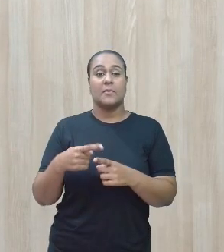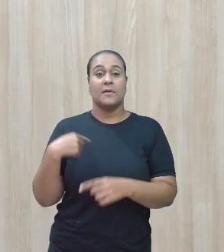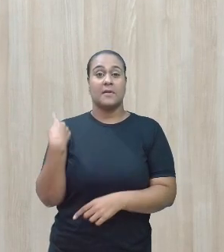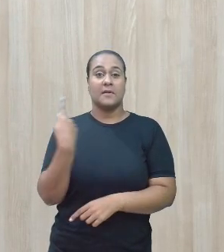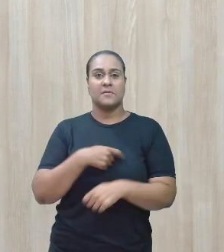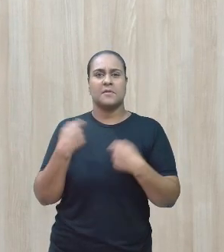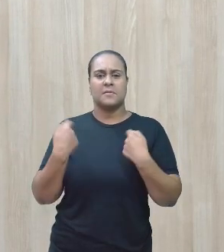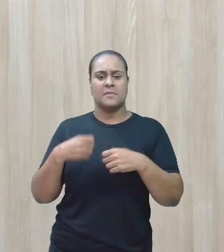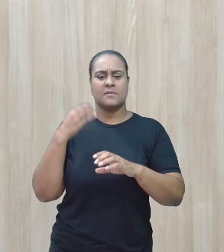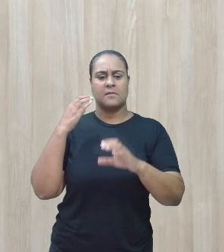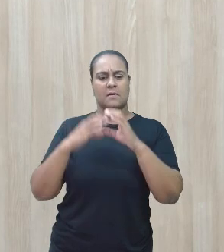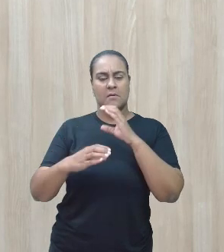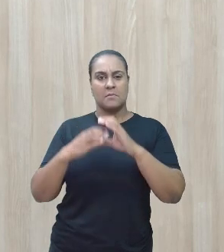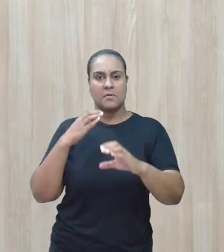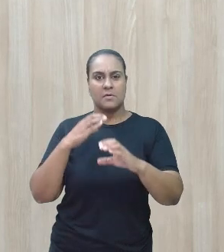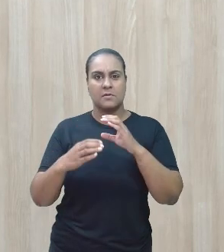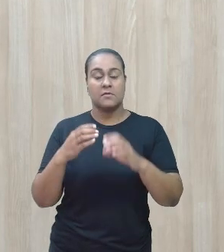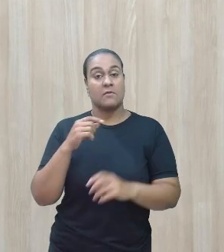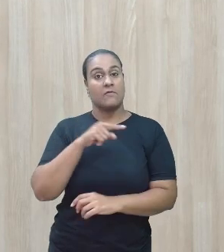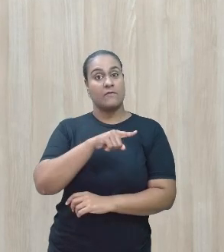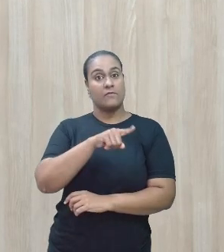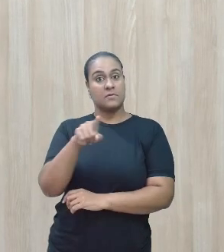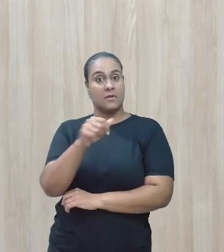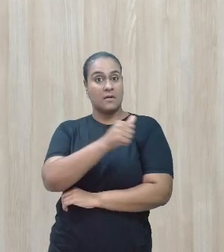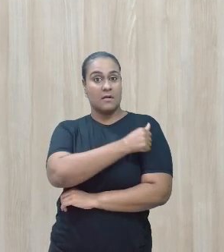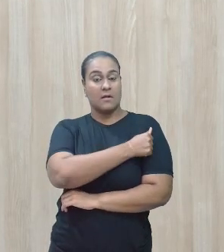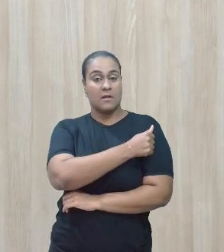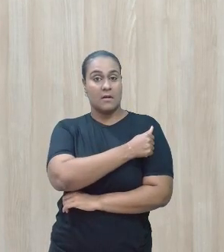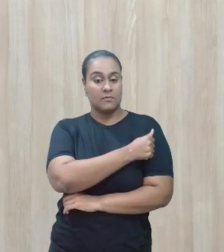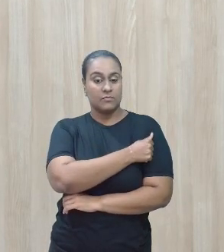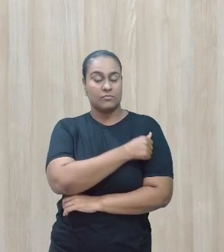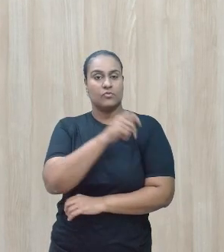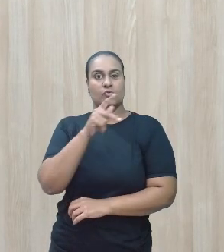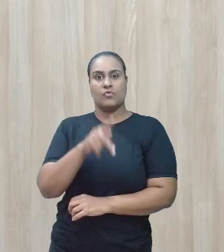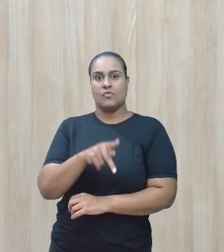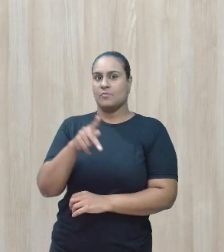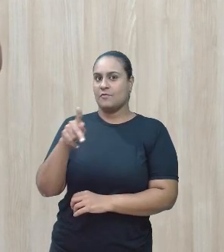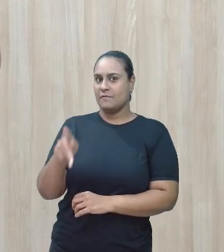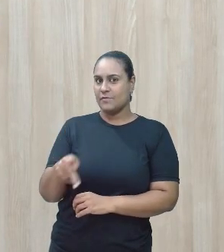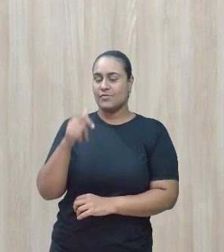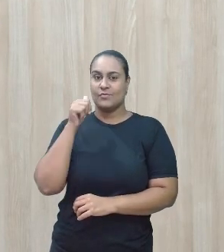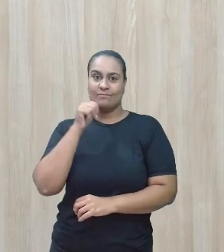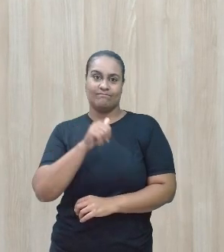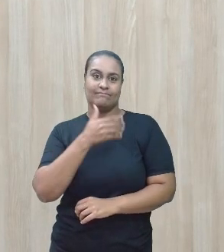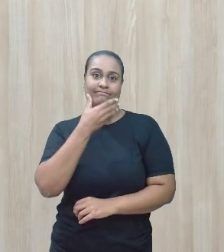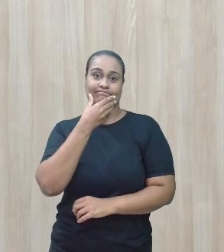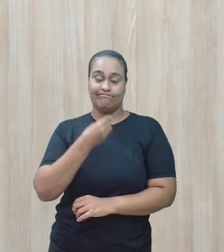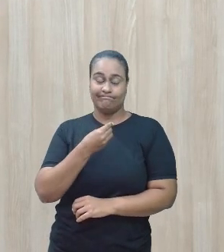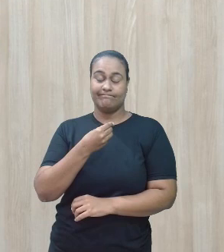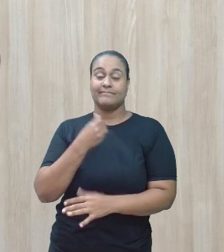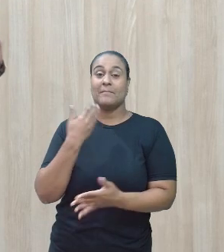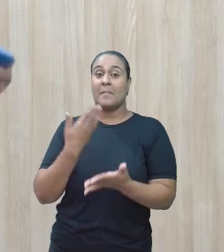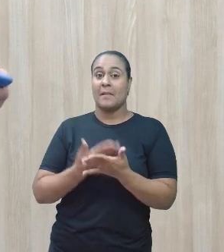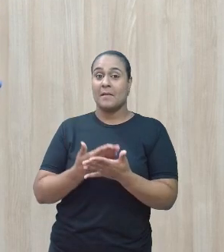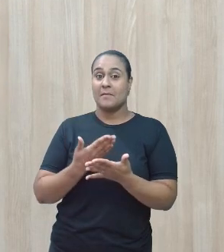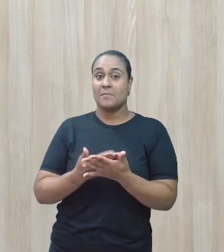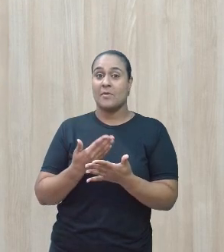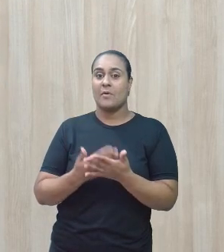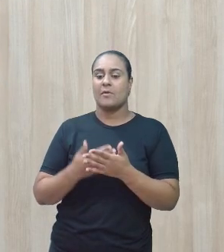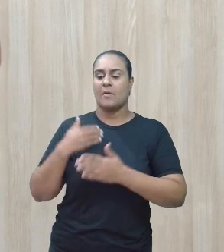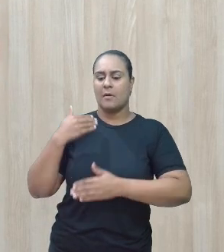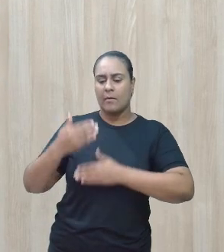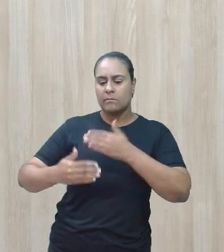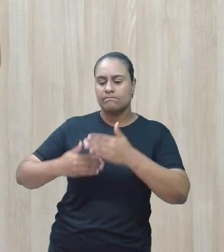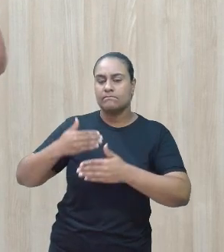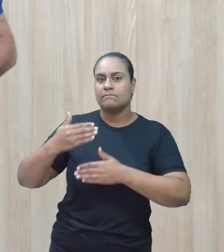fazer a comunicação com você, estudante, com você, colega professor, colega professora, para que a aula ela seja cada vez melhor,